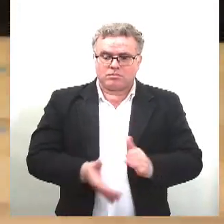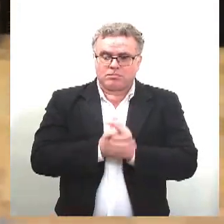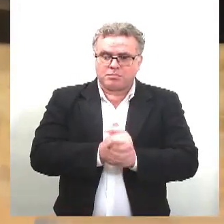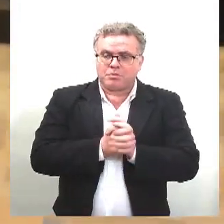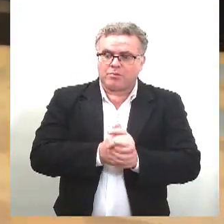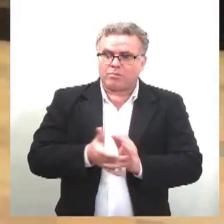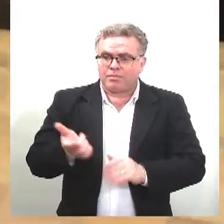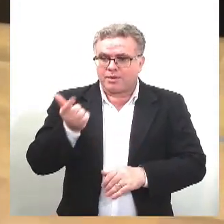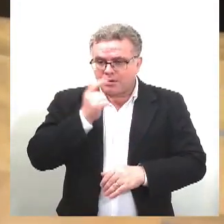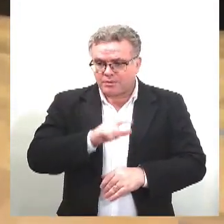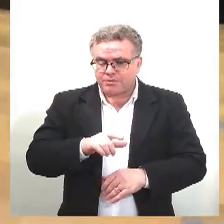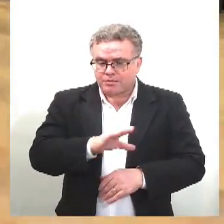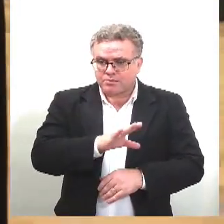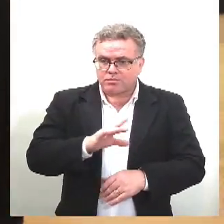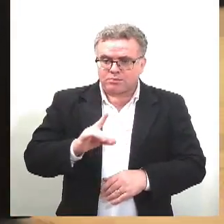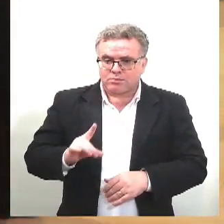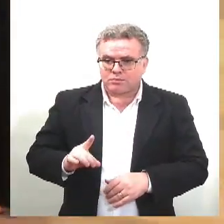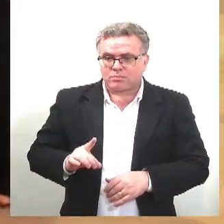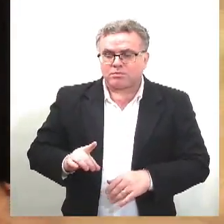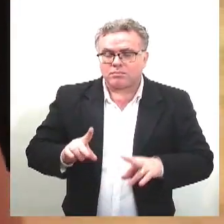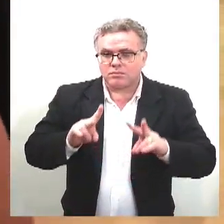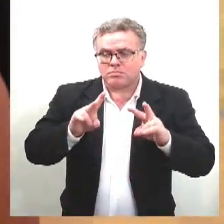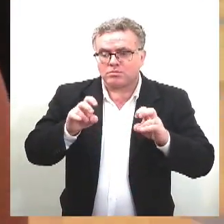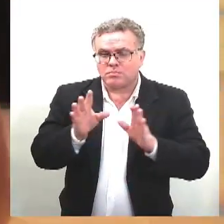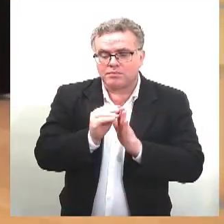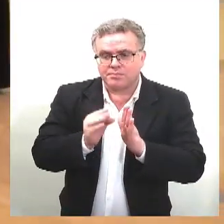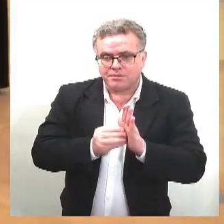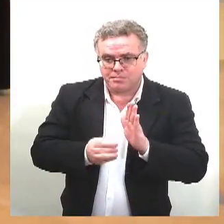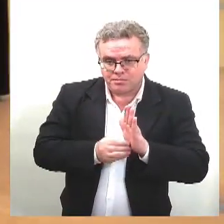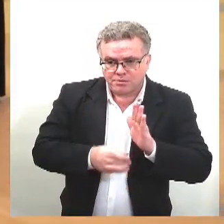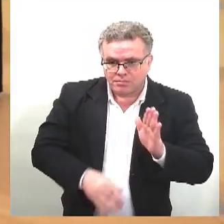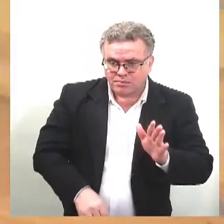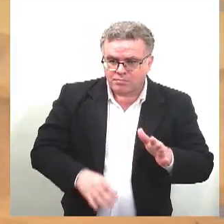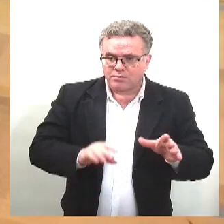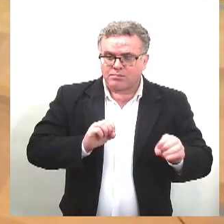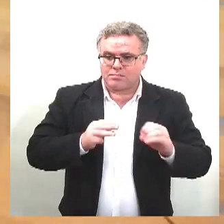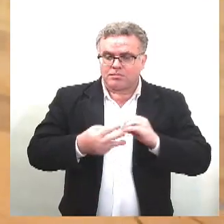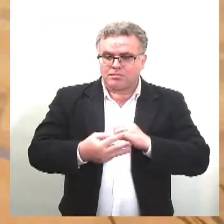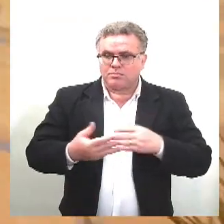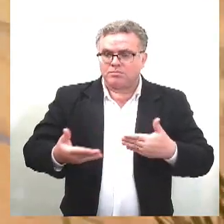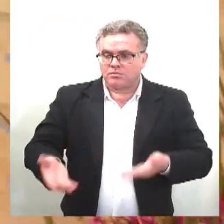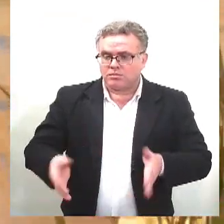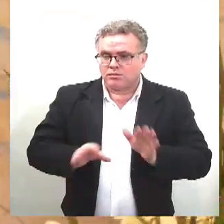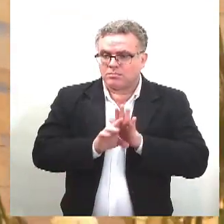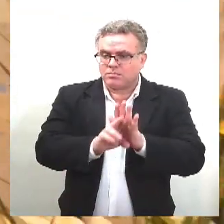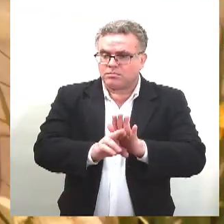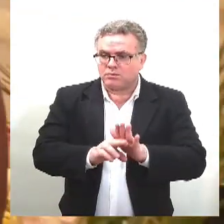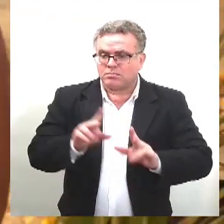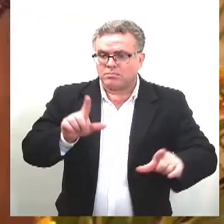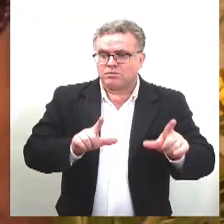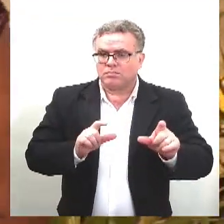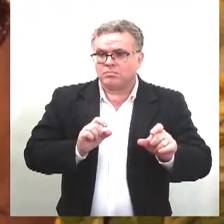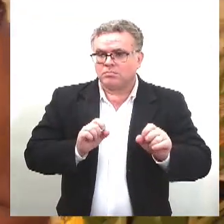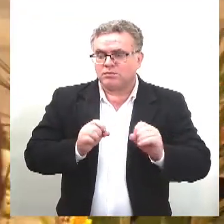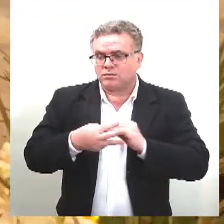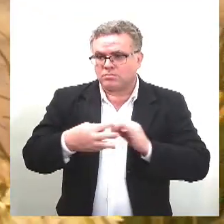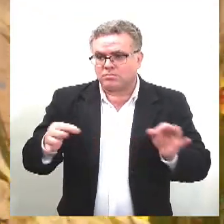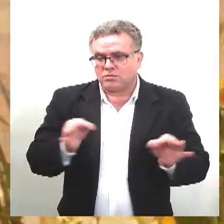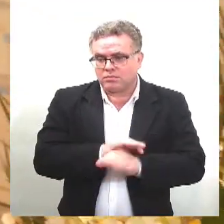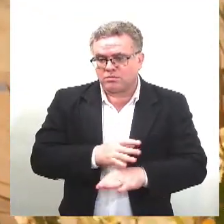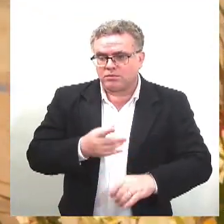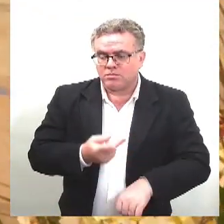coordenadora de conteúdo da emissora, representando a TV Legislativa, expressou que o prêmio é um reconhecimento